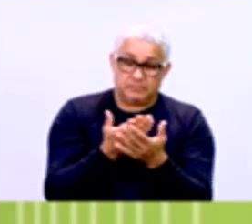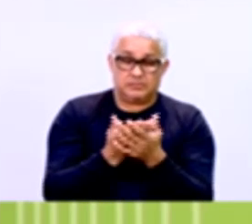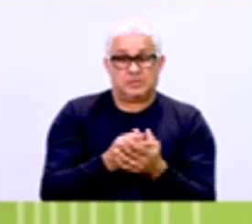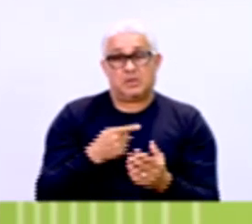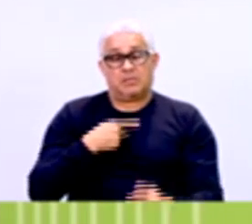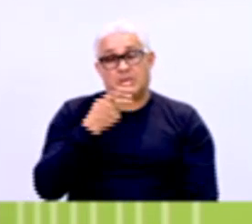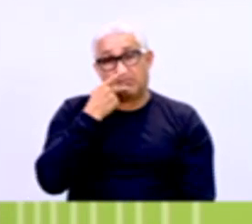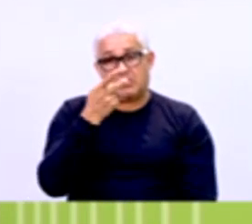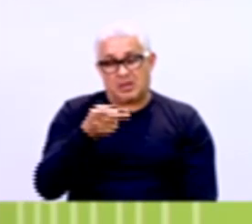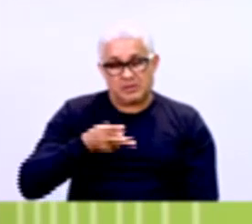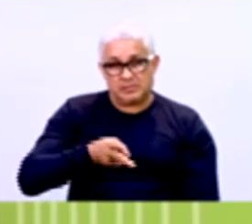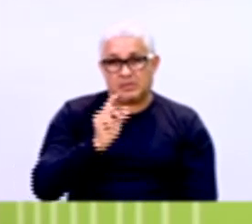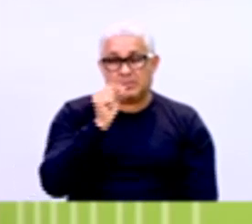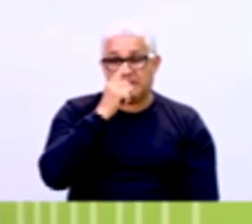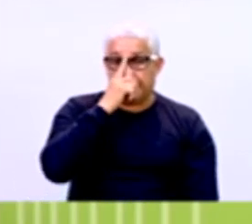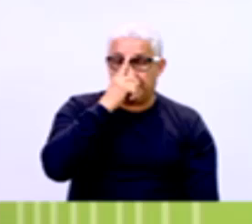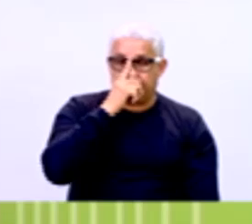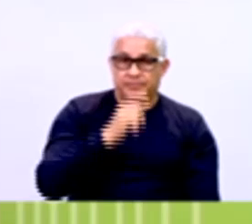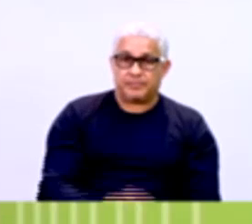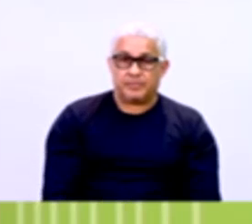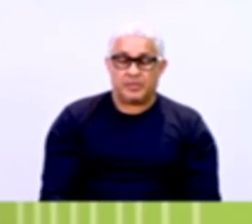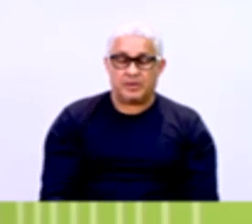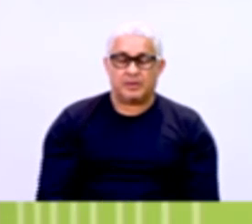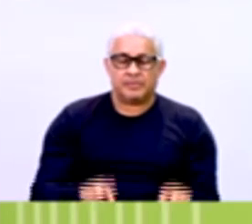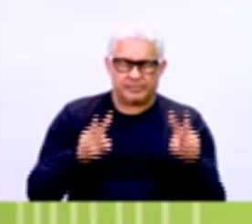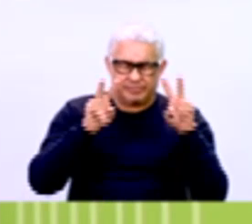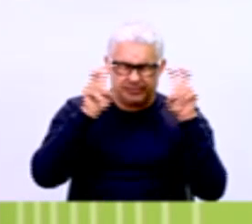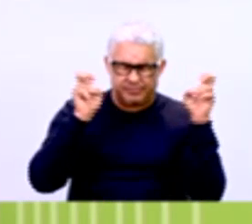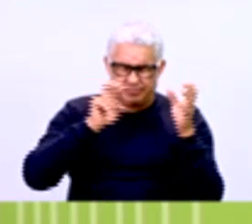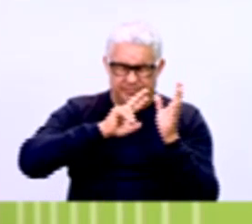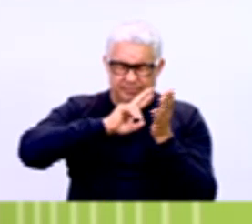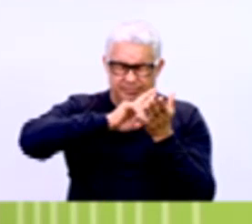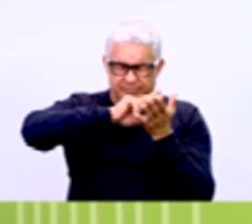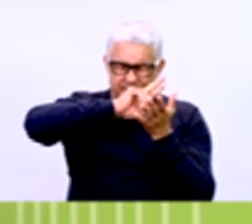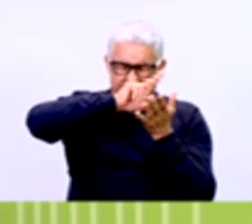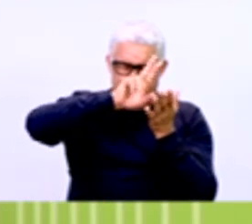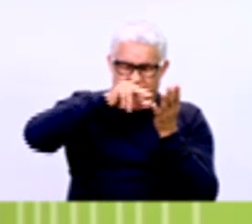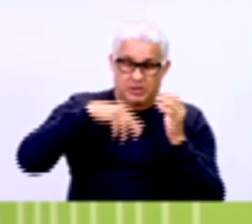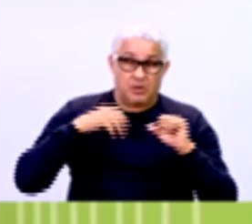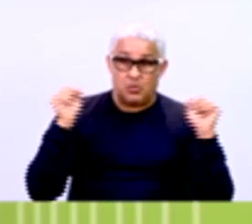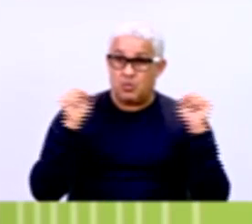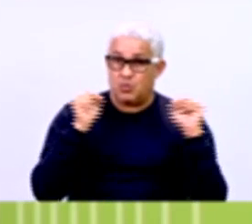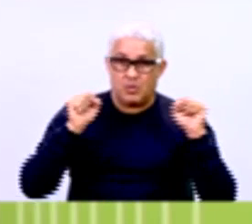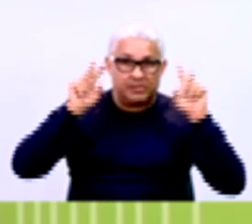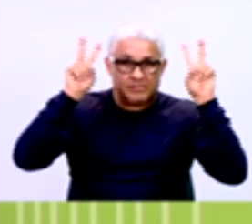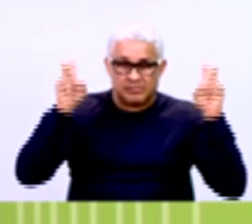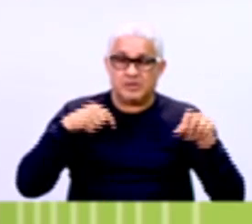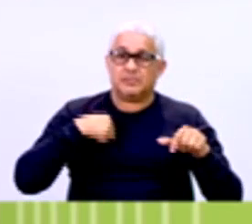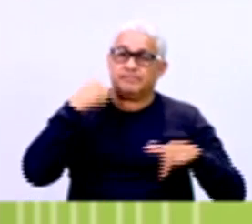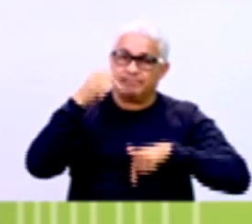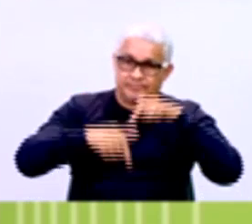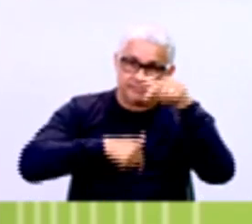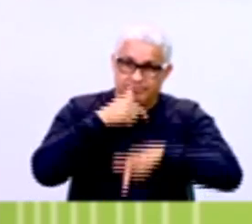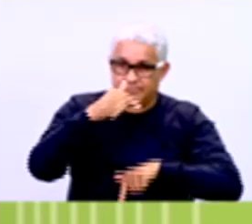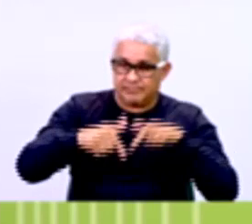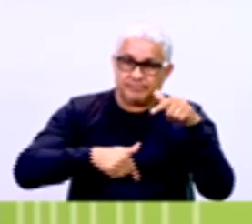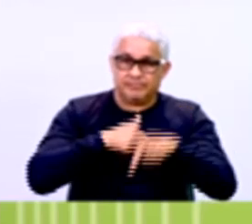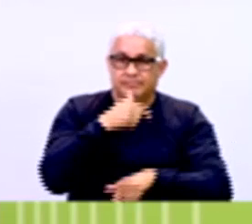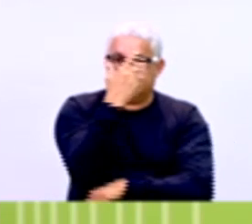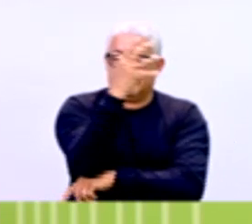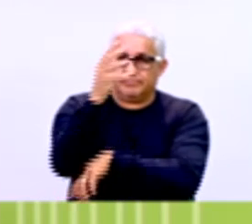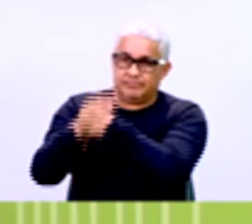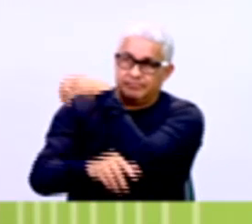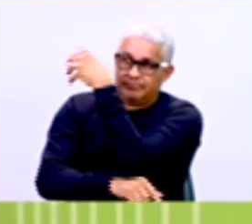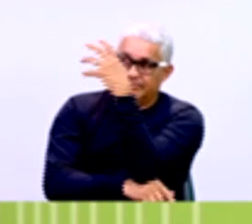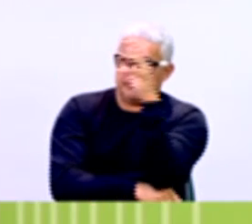assim, que é muito assunto e eu particularmente sou apaixonada por esse assunto, trabalho com o meio ambiente,